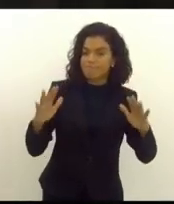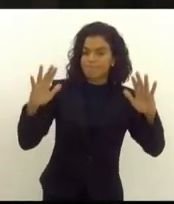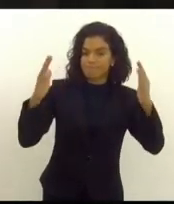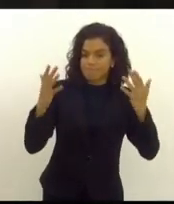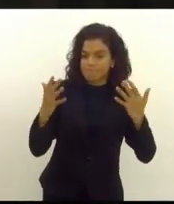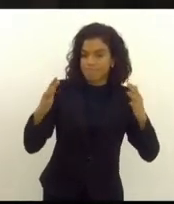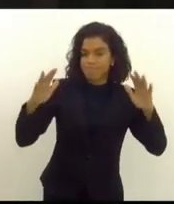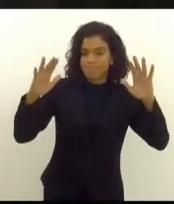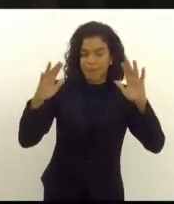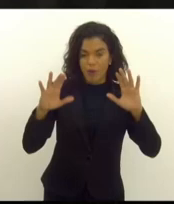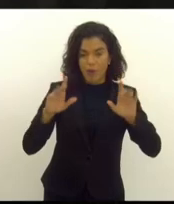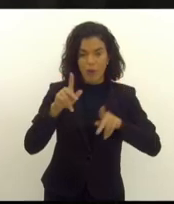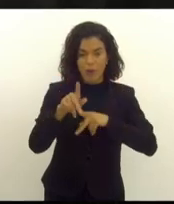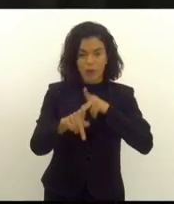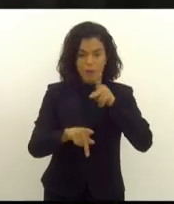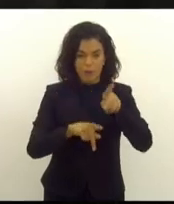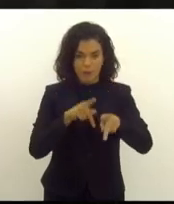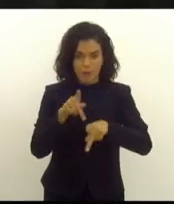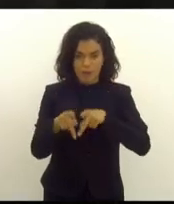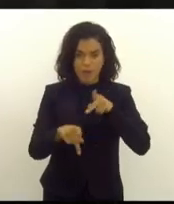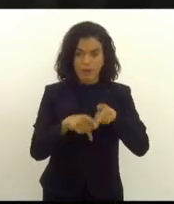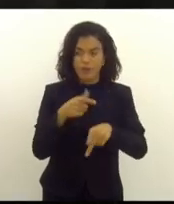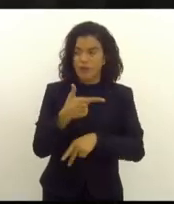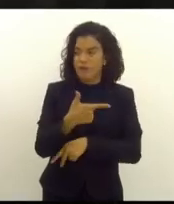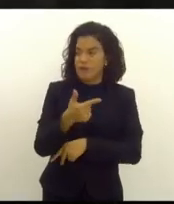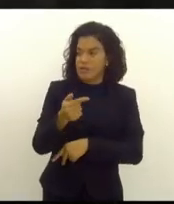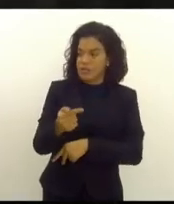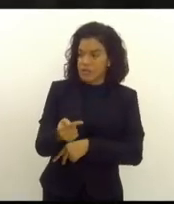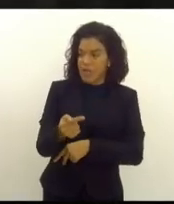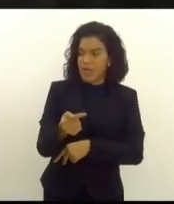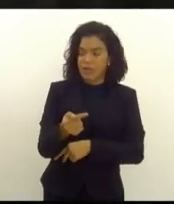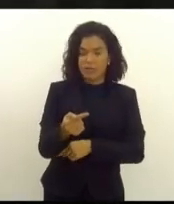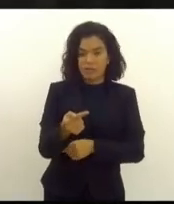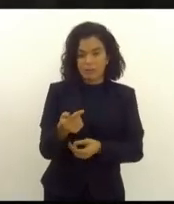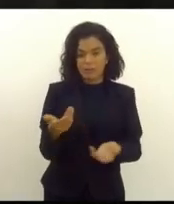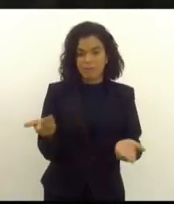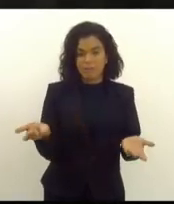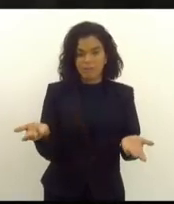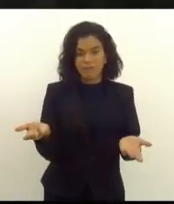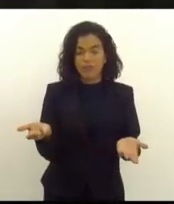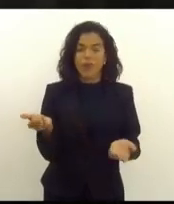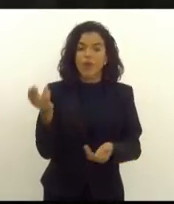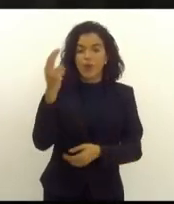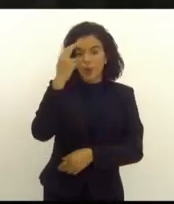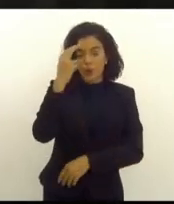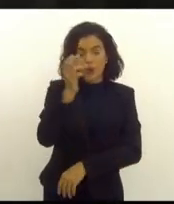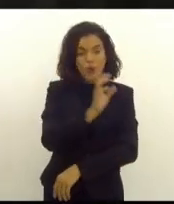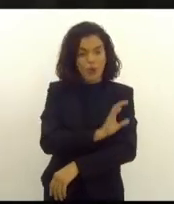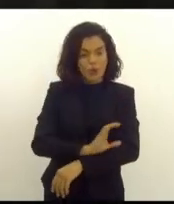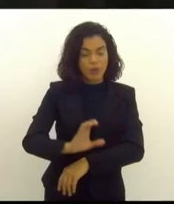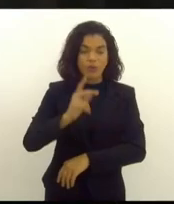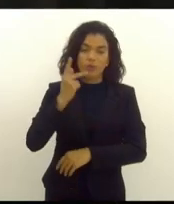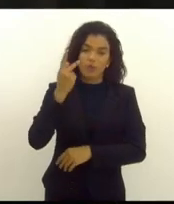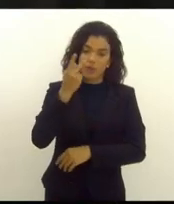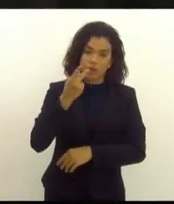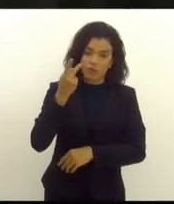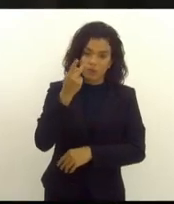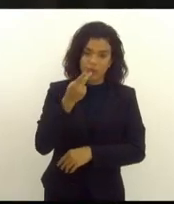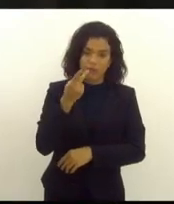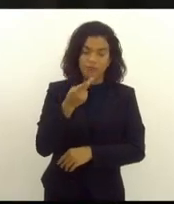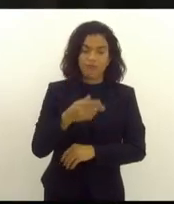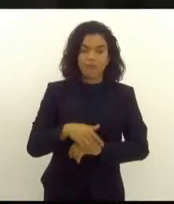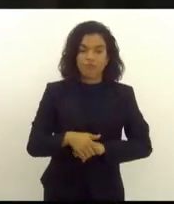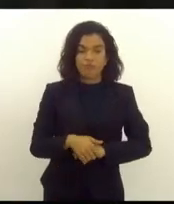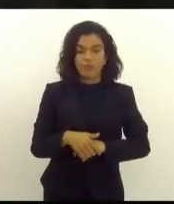com o nosso povo nesse dia 27 nesse ato político cultural lá em Lumiar então